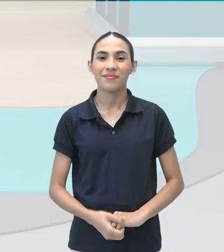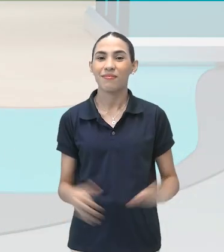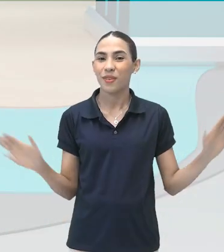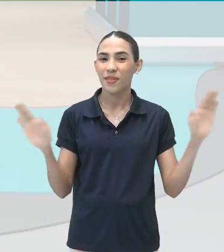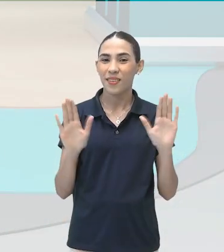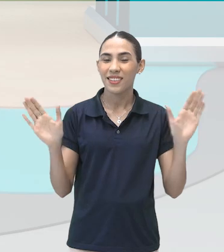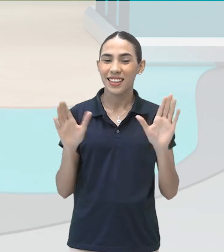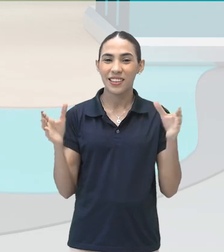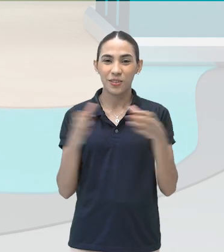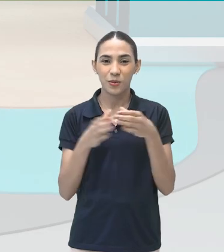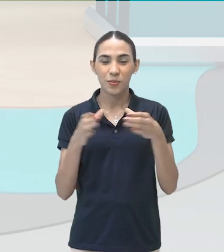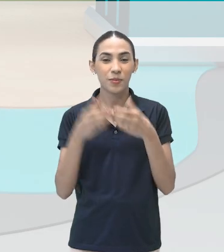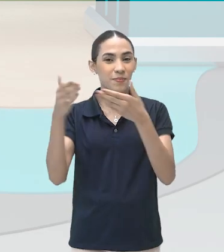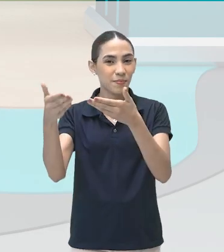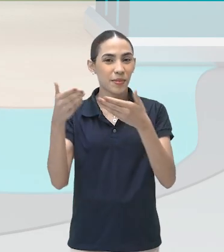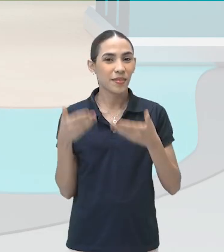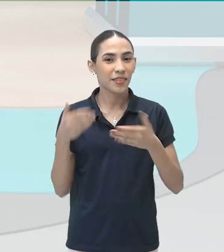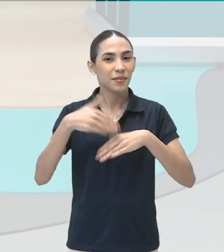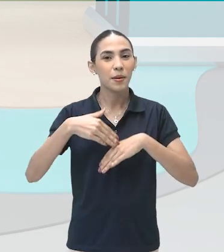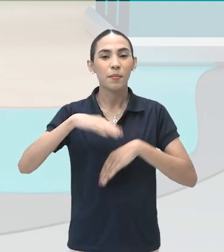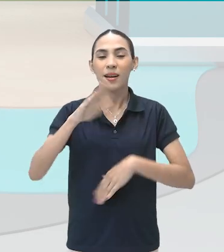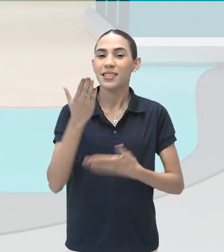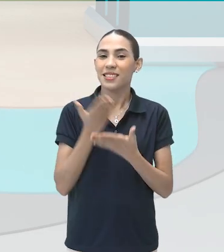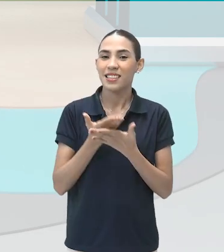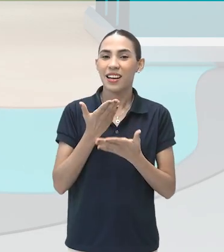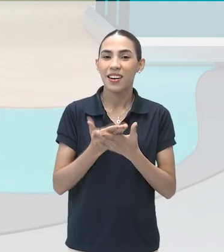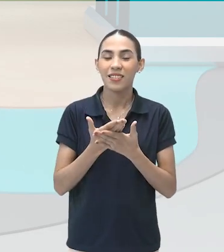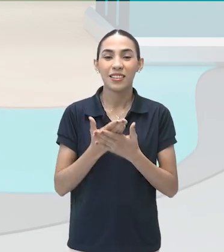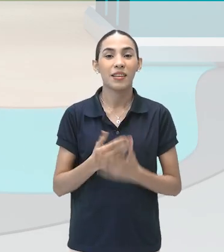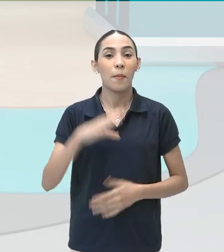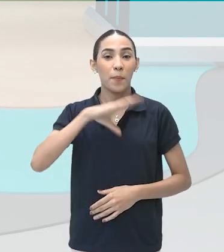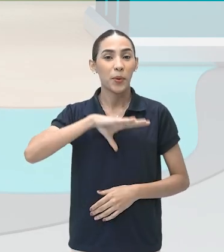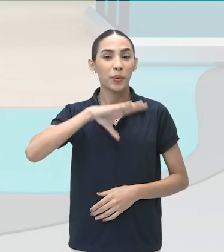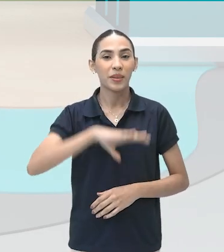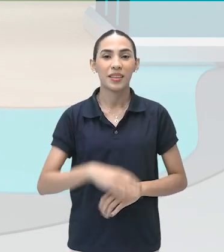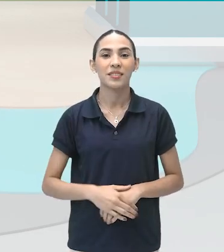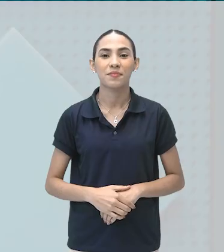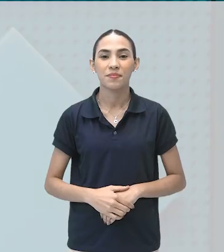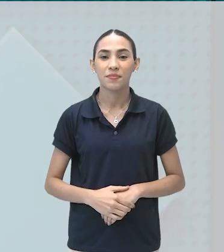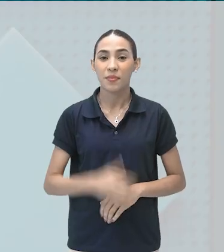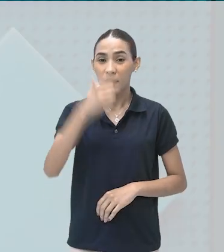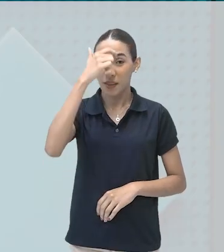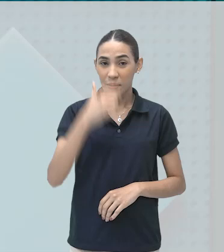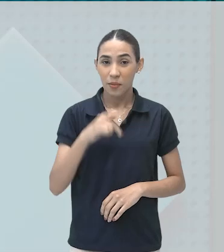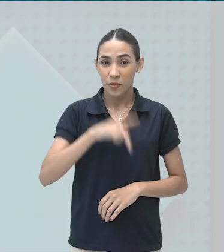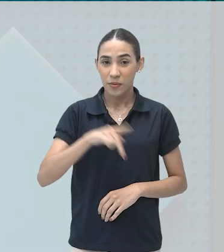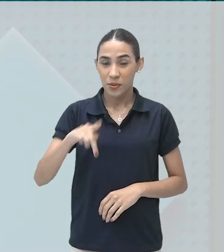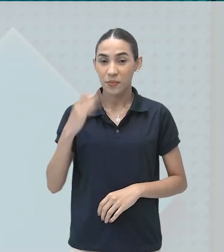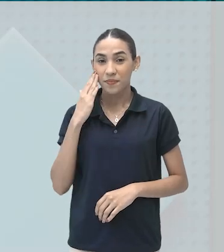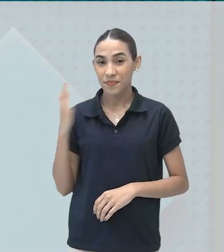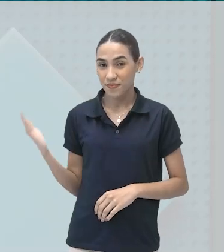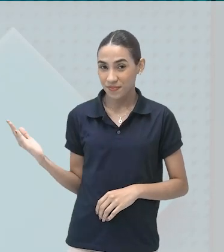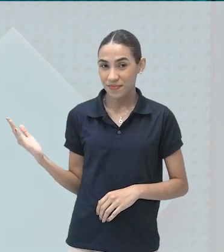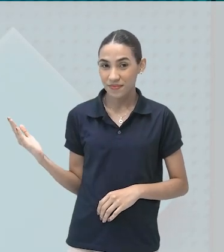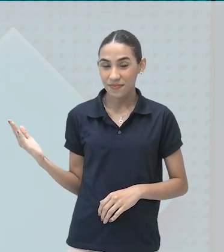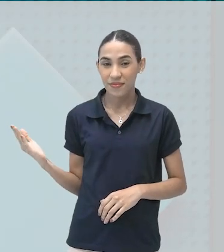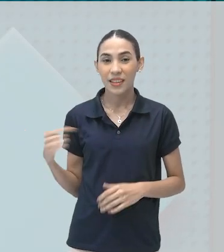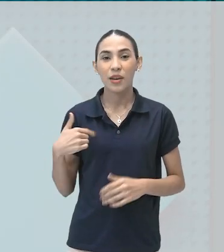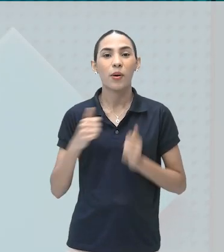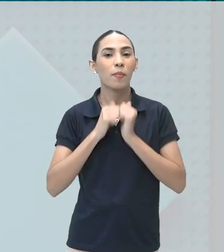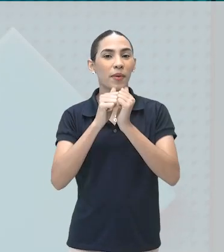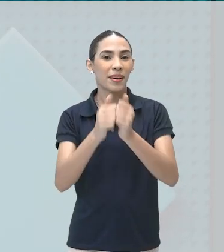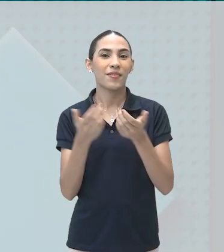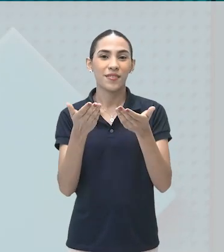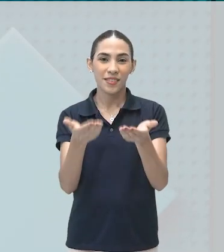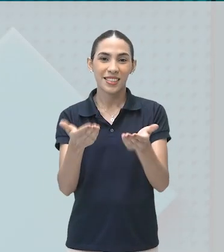Olá, turmas! Bem-vindos a mais uma aula de língua portuguesa. Eu sou o professor Denilson e vou